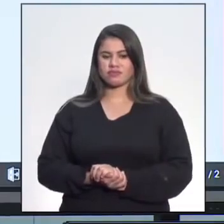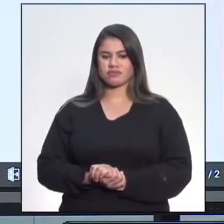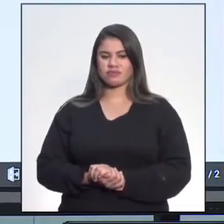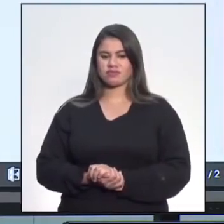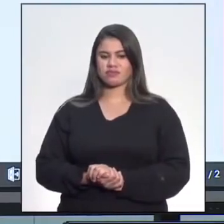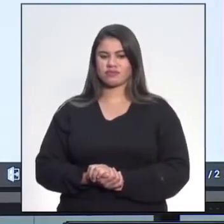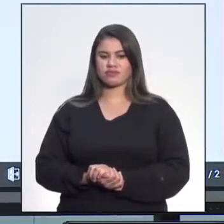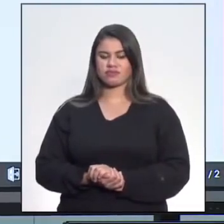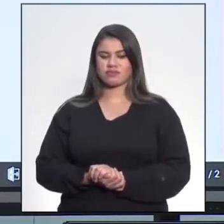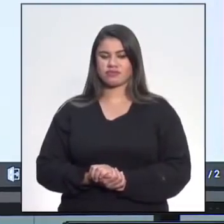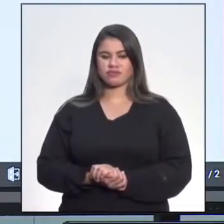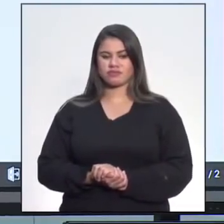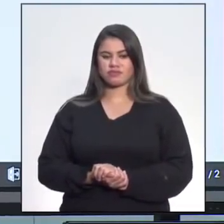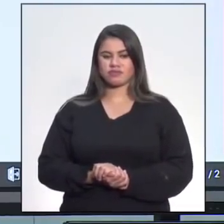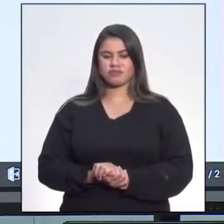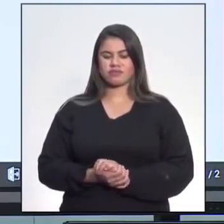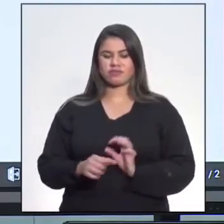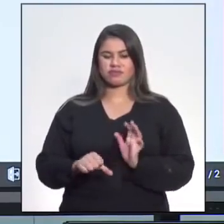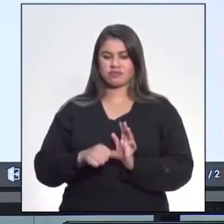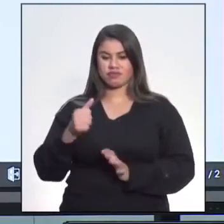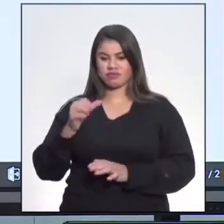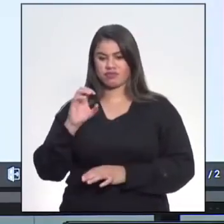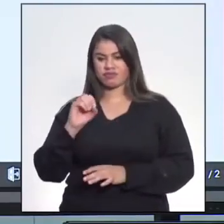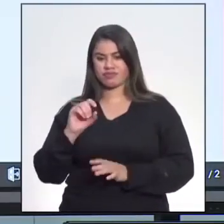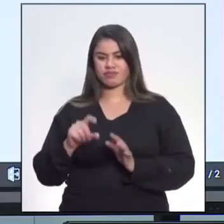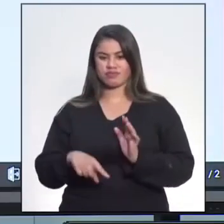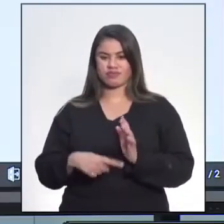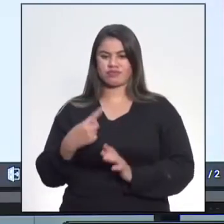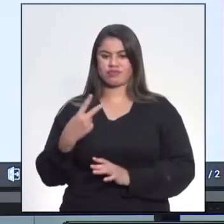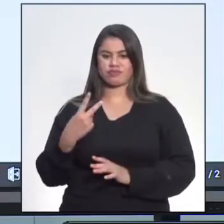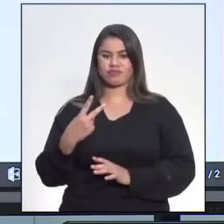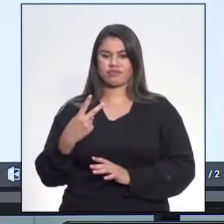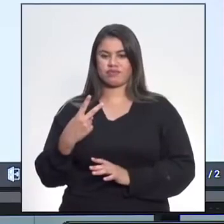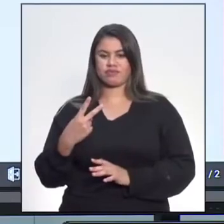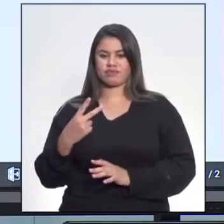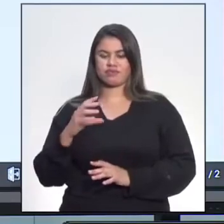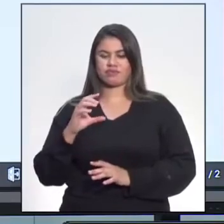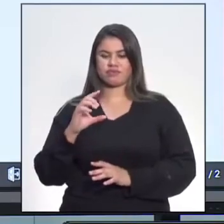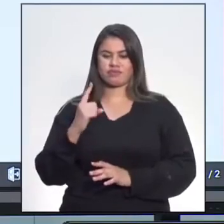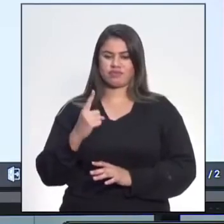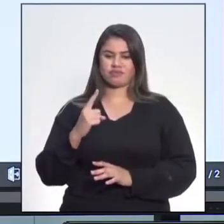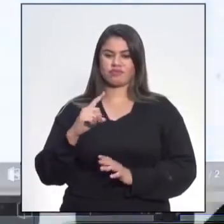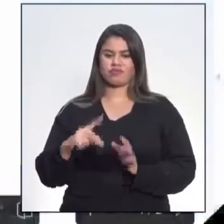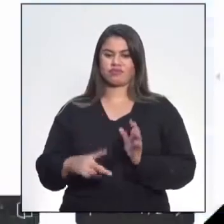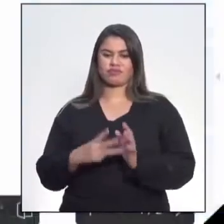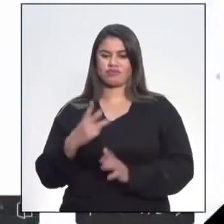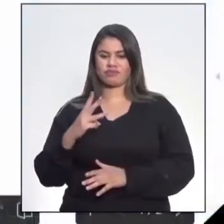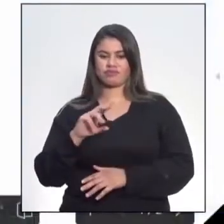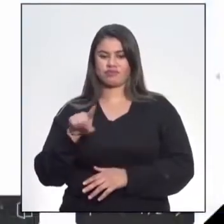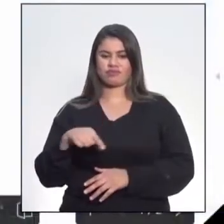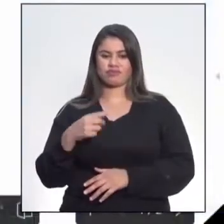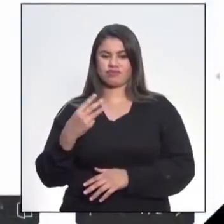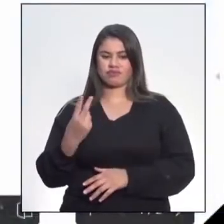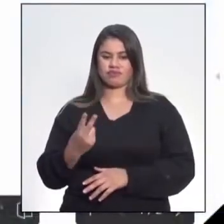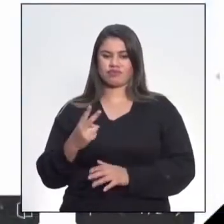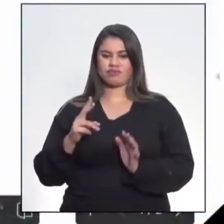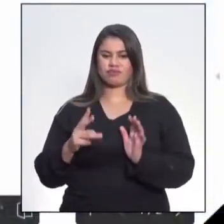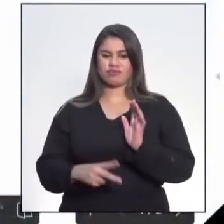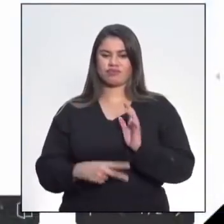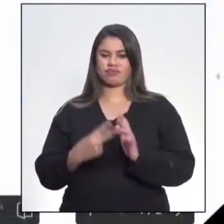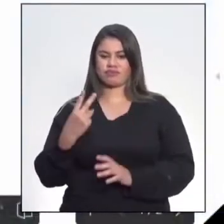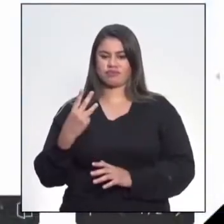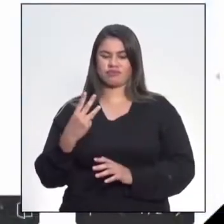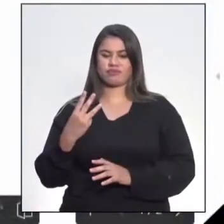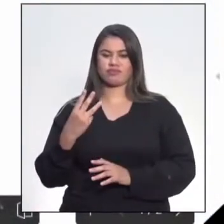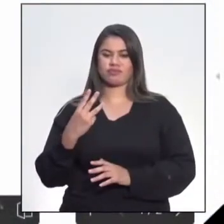ter a linha do 1. Depois a do 2. E, por último, a linha do 3.